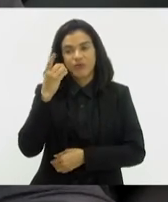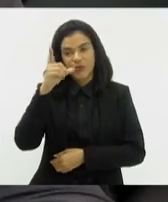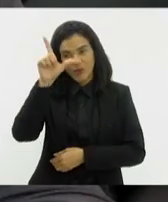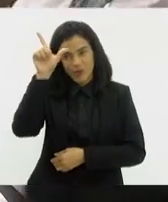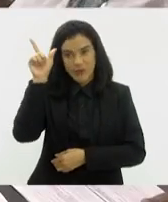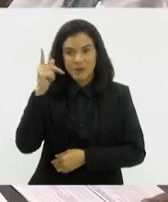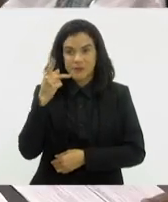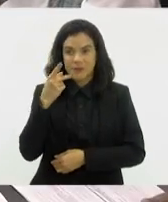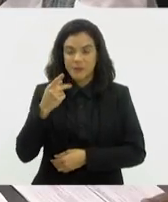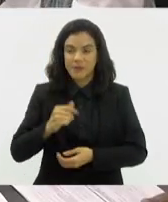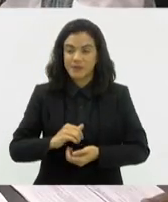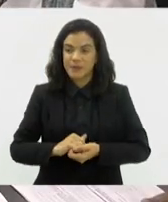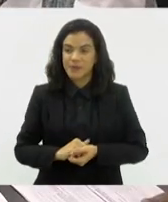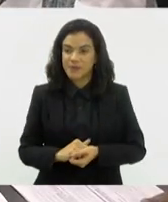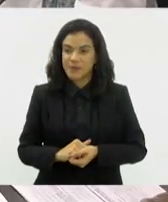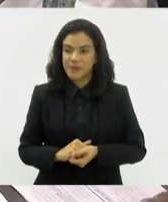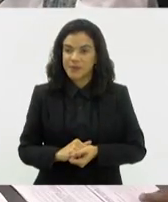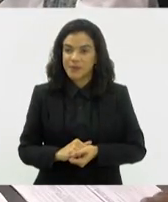Deputado